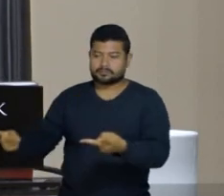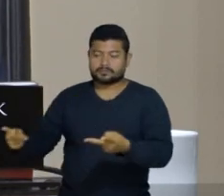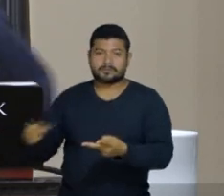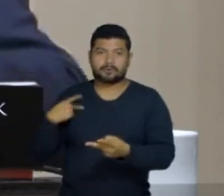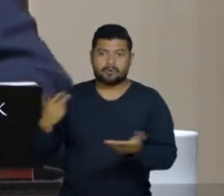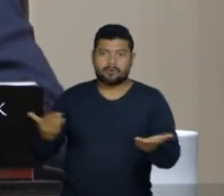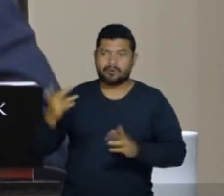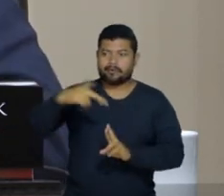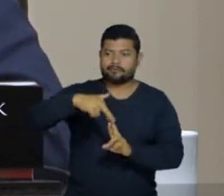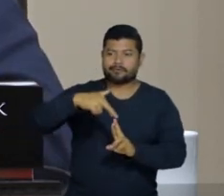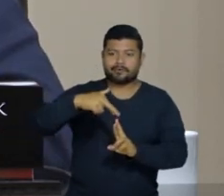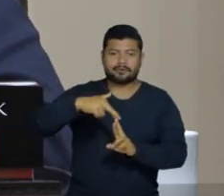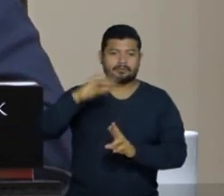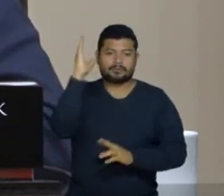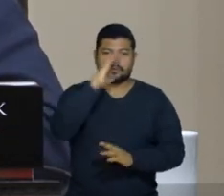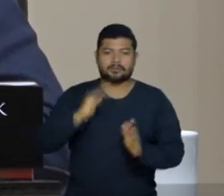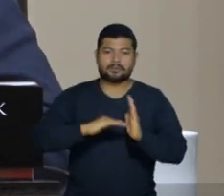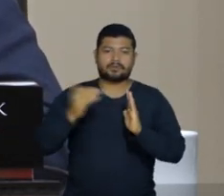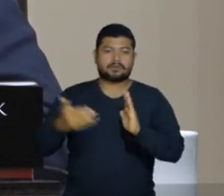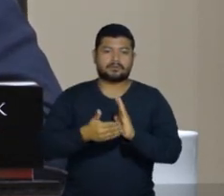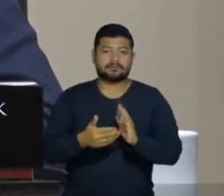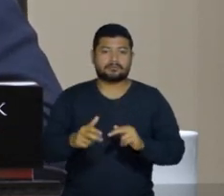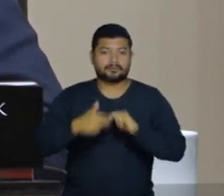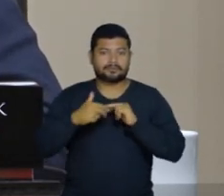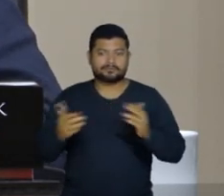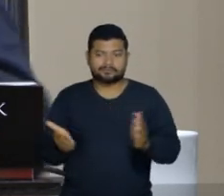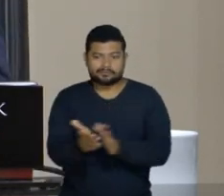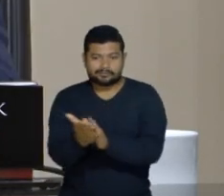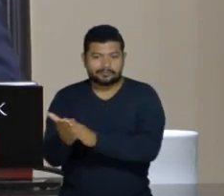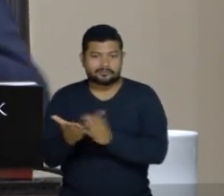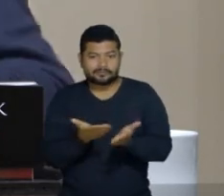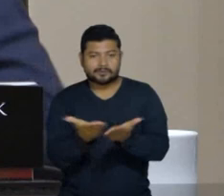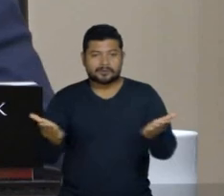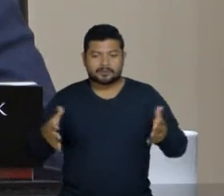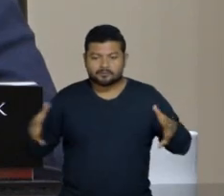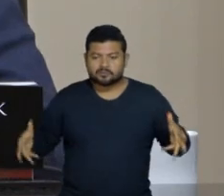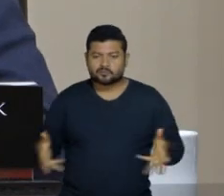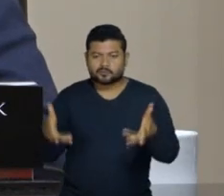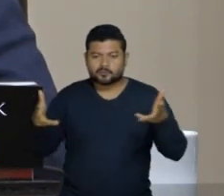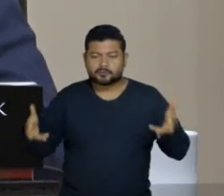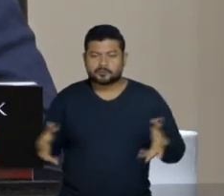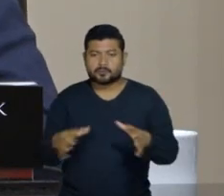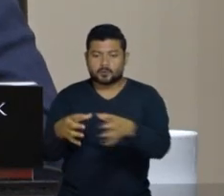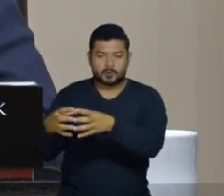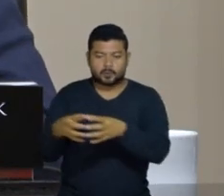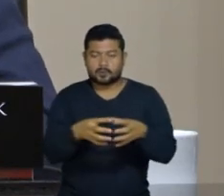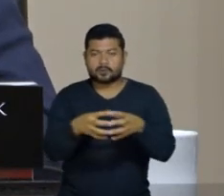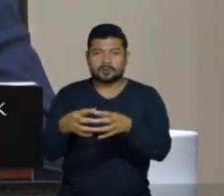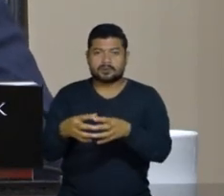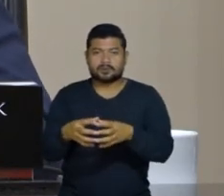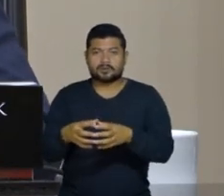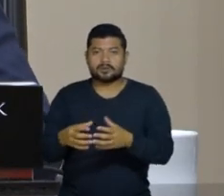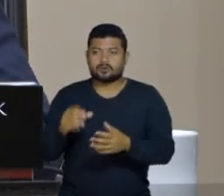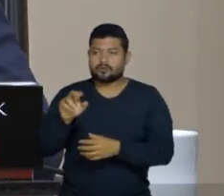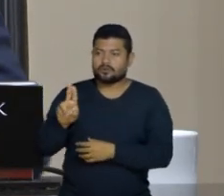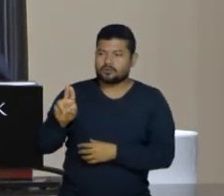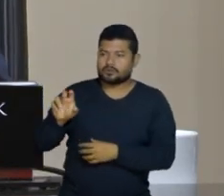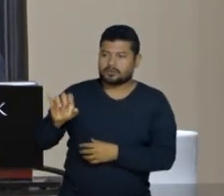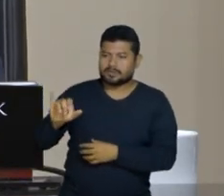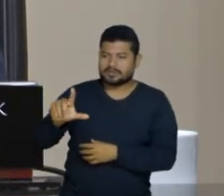todos vocês que motivam as equipes. Parabéns, Ulisses, pelo